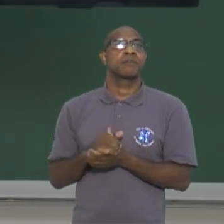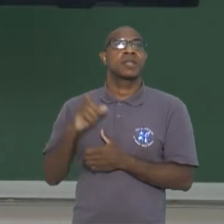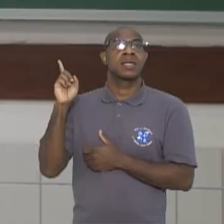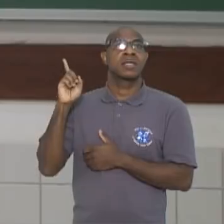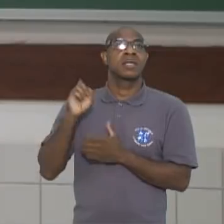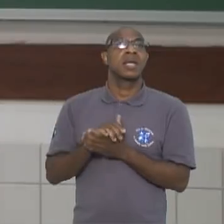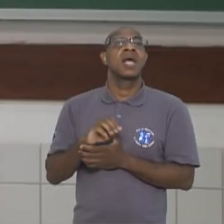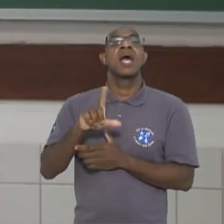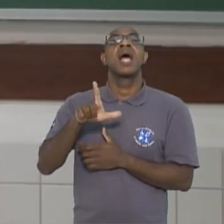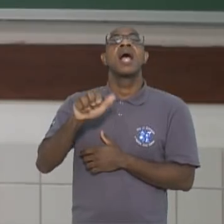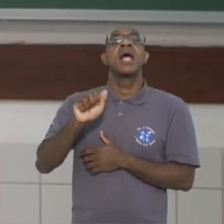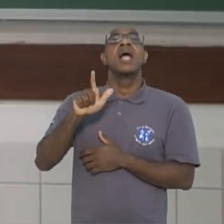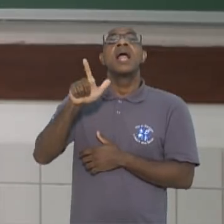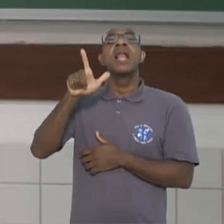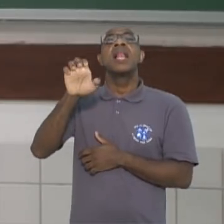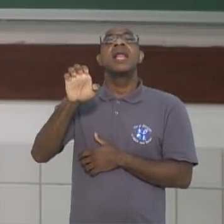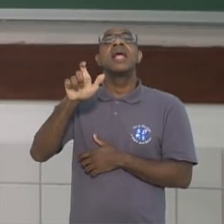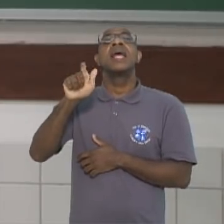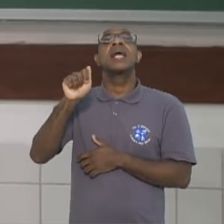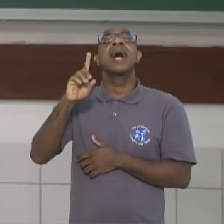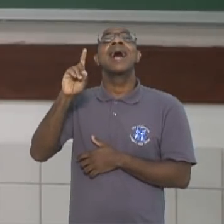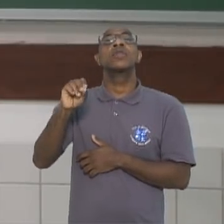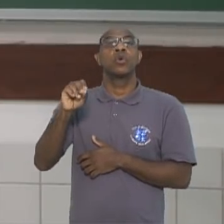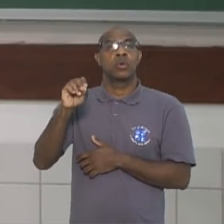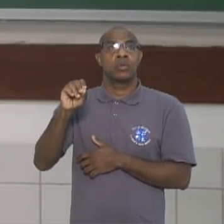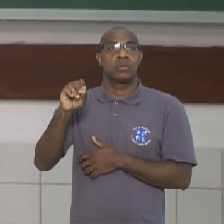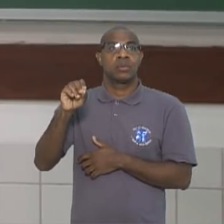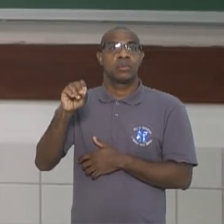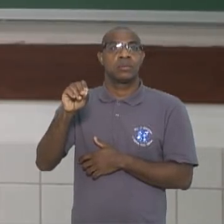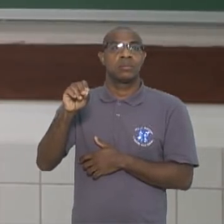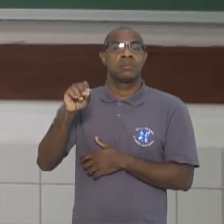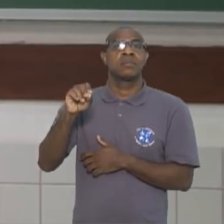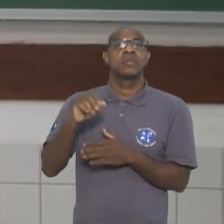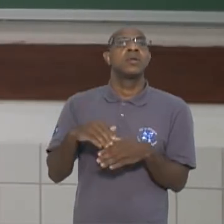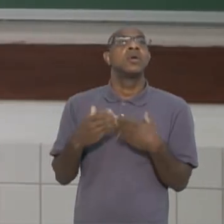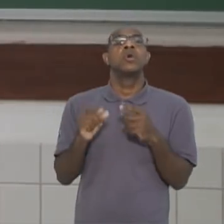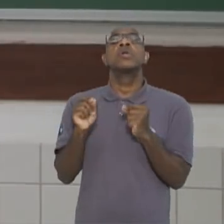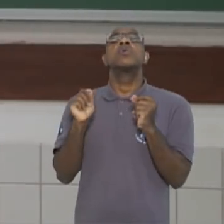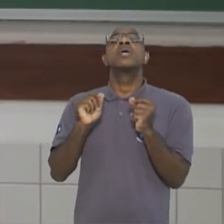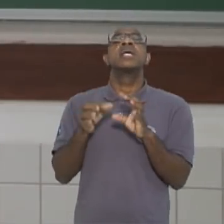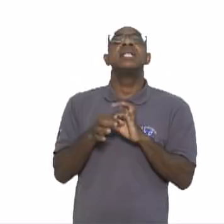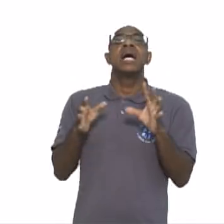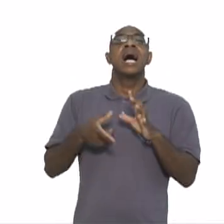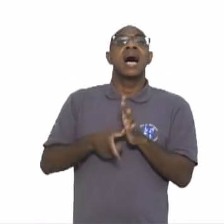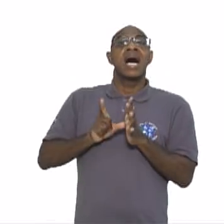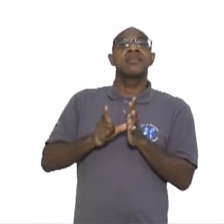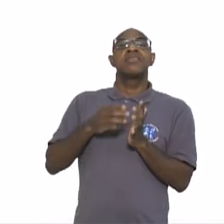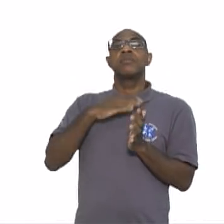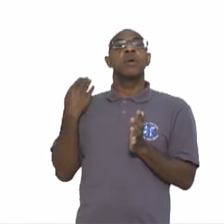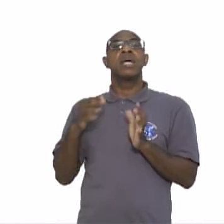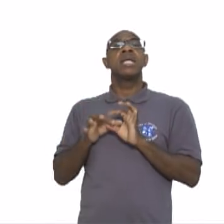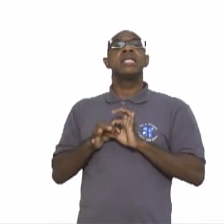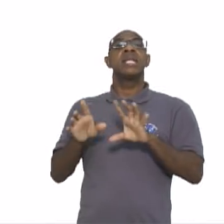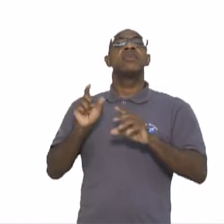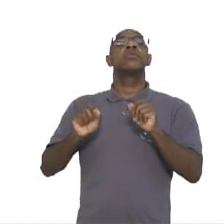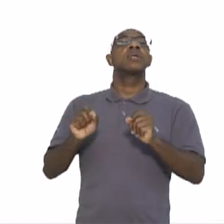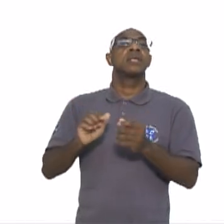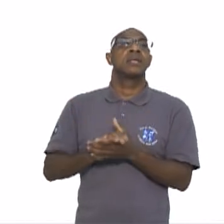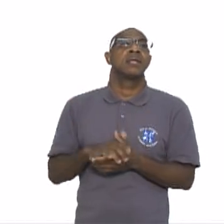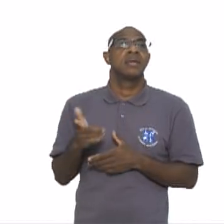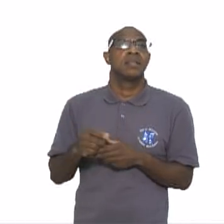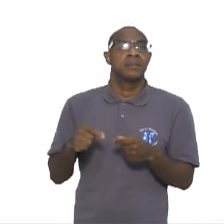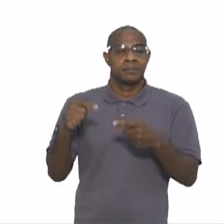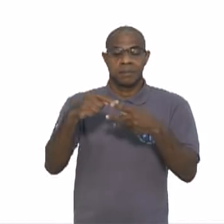Clovis. Qual é a importância de Clovis e o que ele deixa para a posteridade? Né? Podemos estabelecer a importância de Clovis em